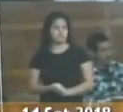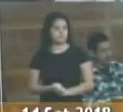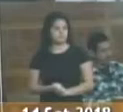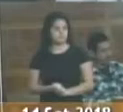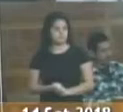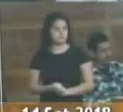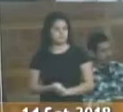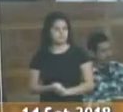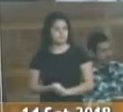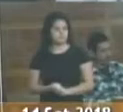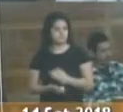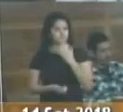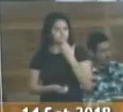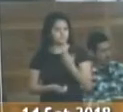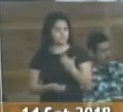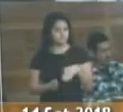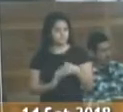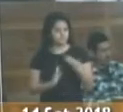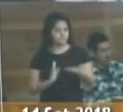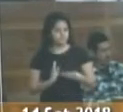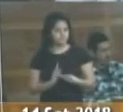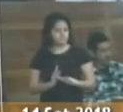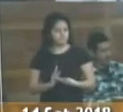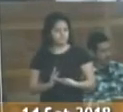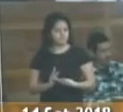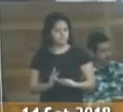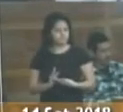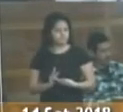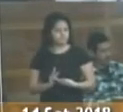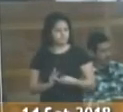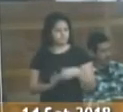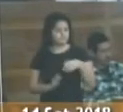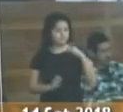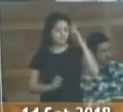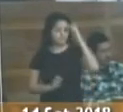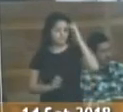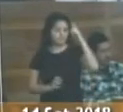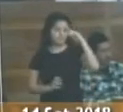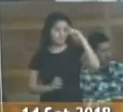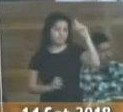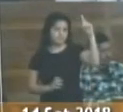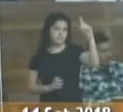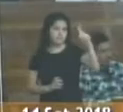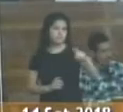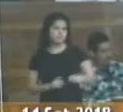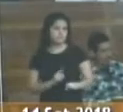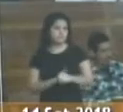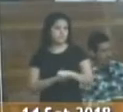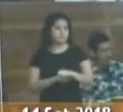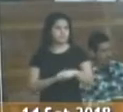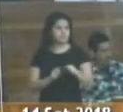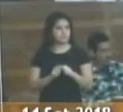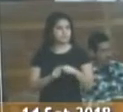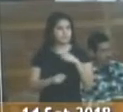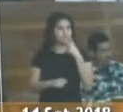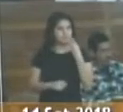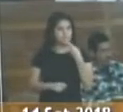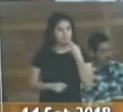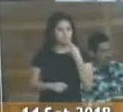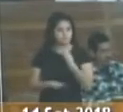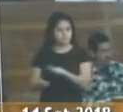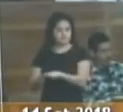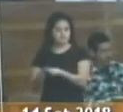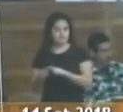E pedir que todo mundo pense, na hora de fazer as suas falas, de